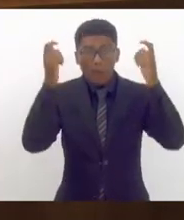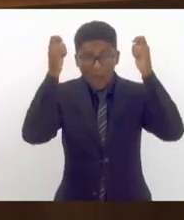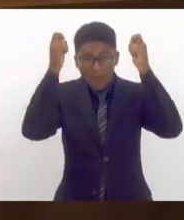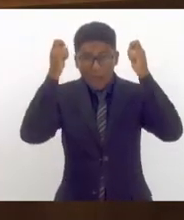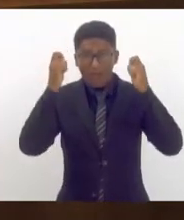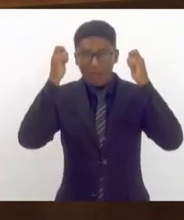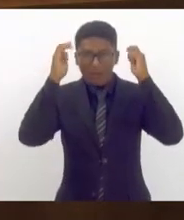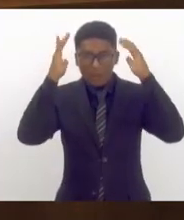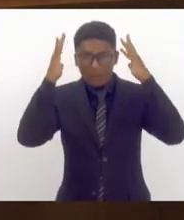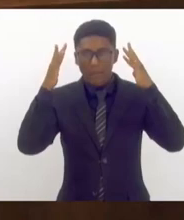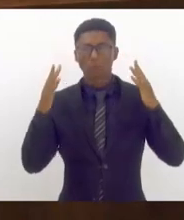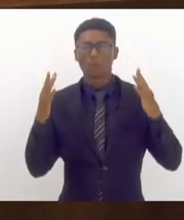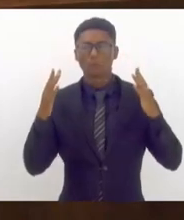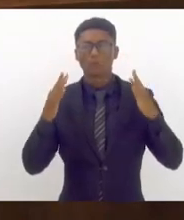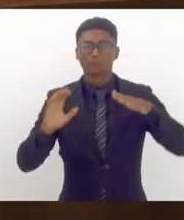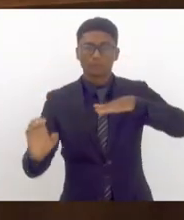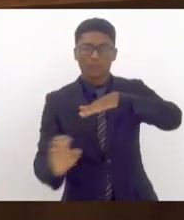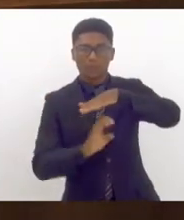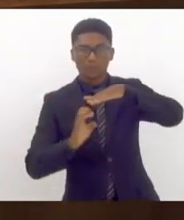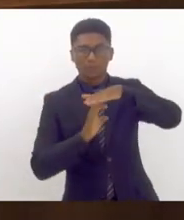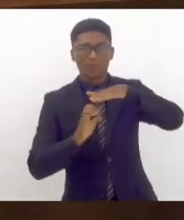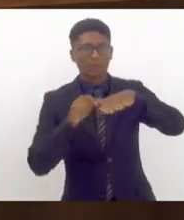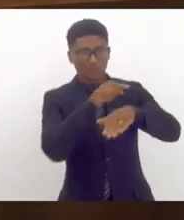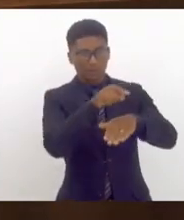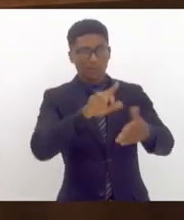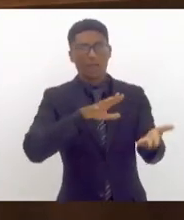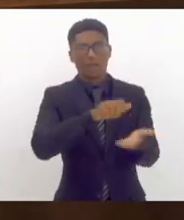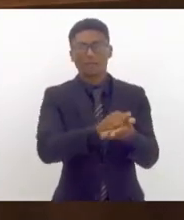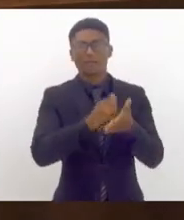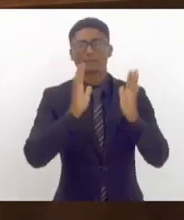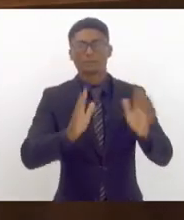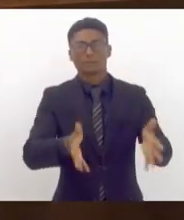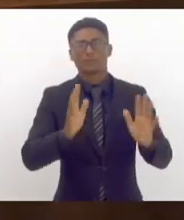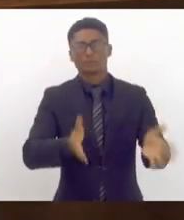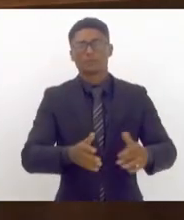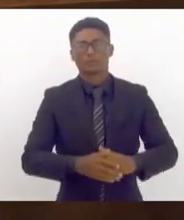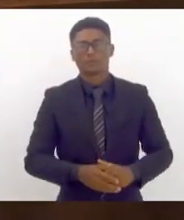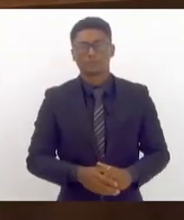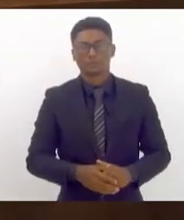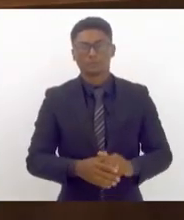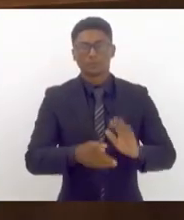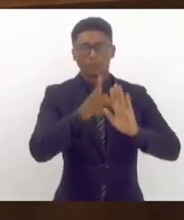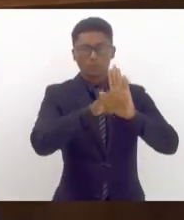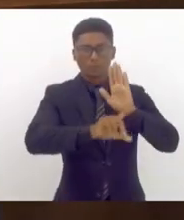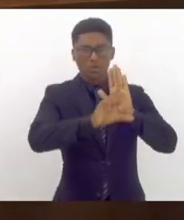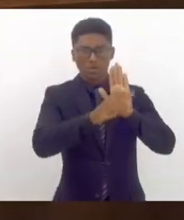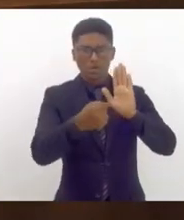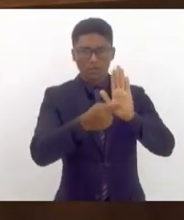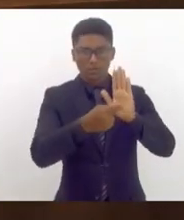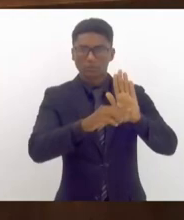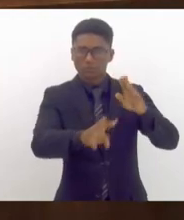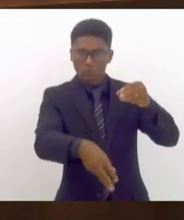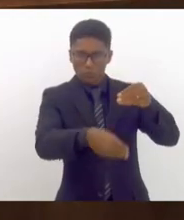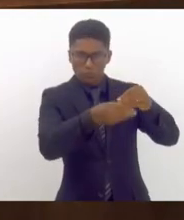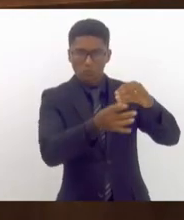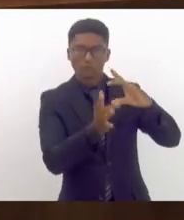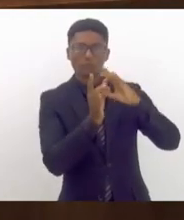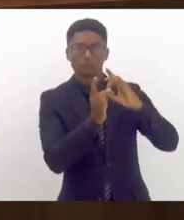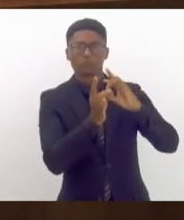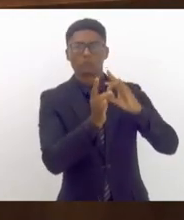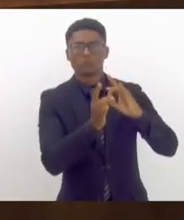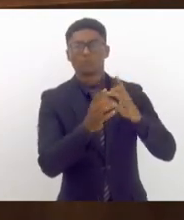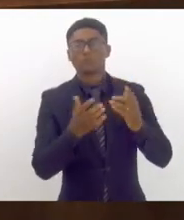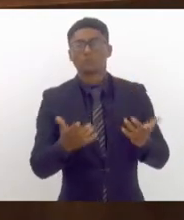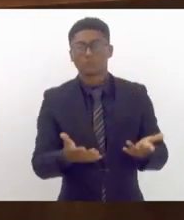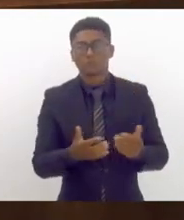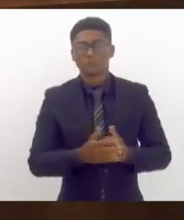estão cadastradas no Estado. Então, acho que esses projetos, deputada, se complementam. Então, bastante importante ressaltar isso